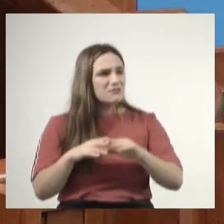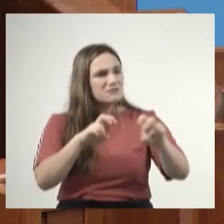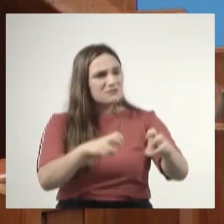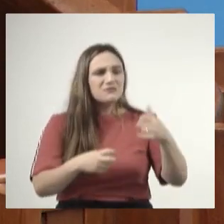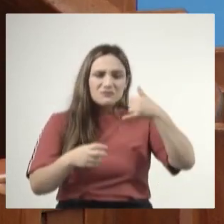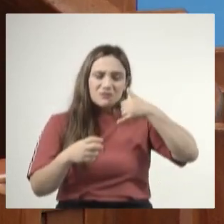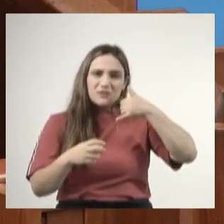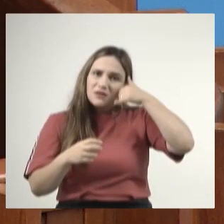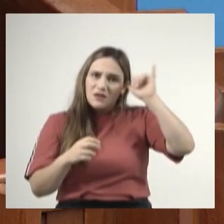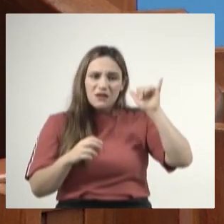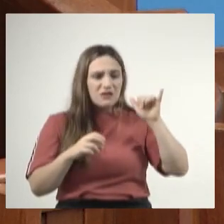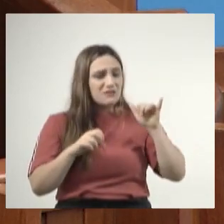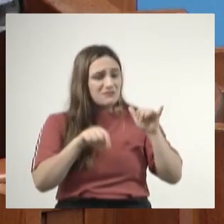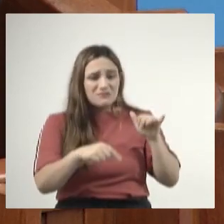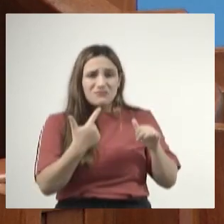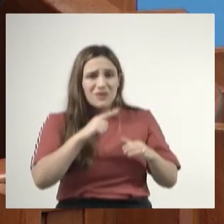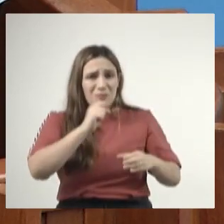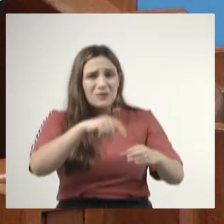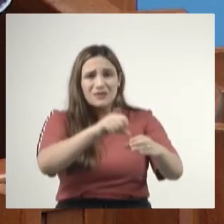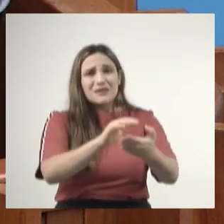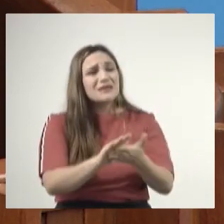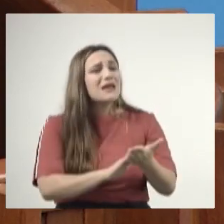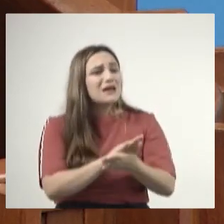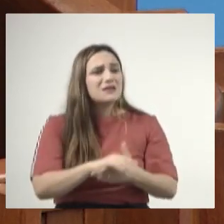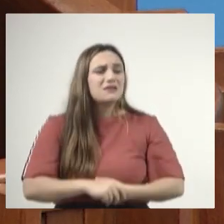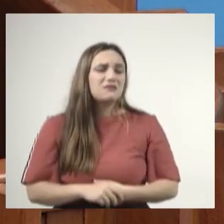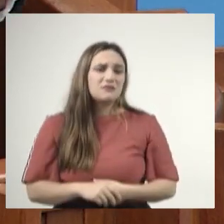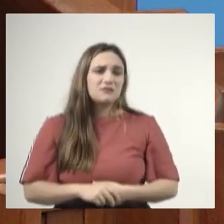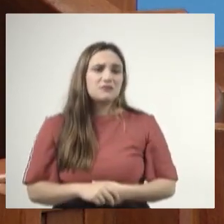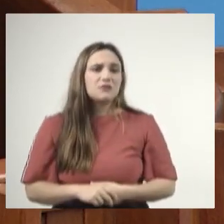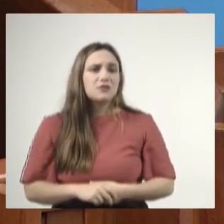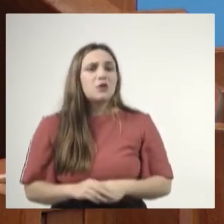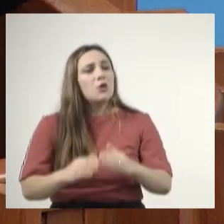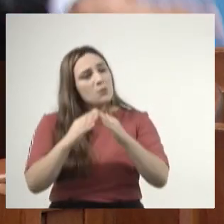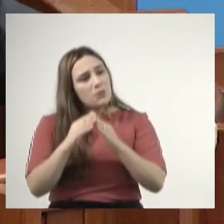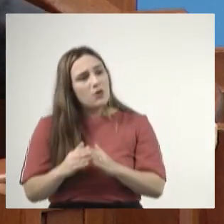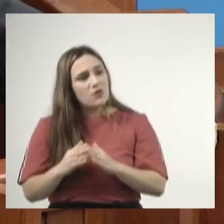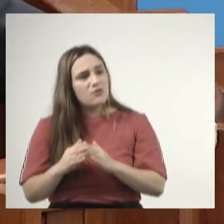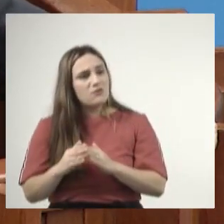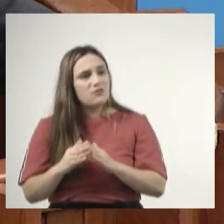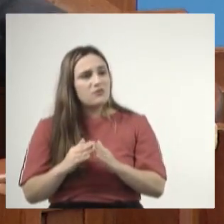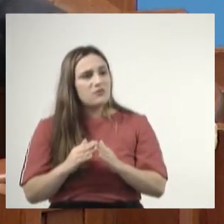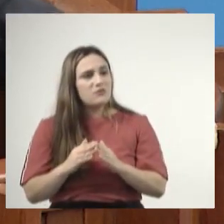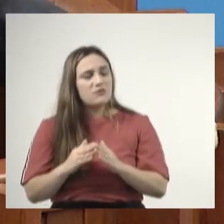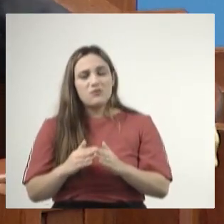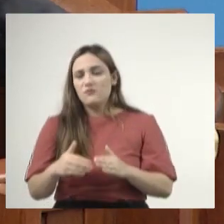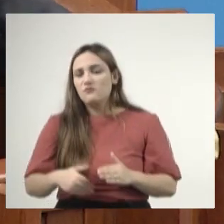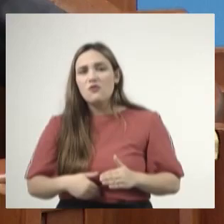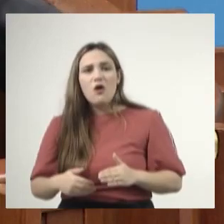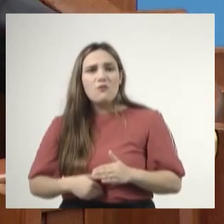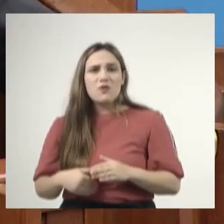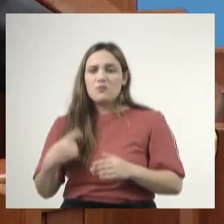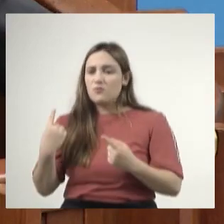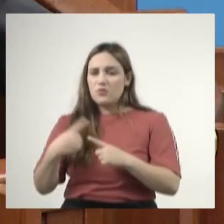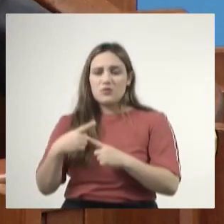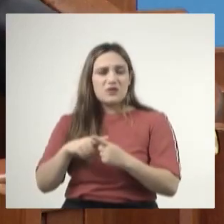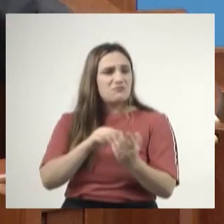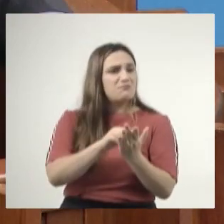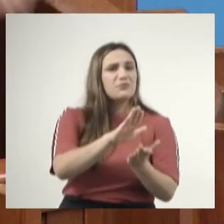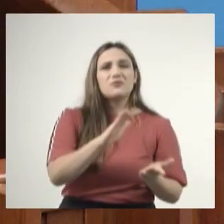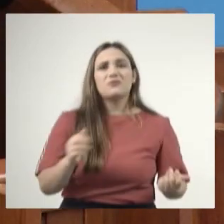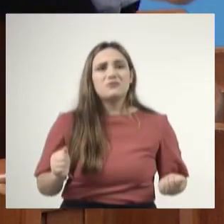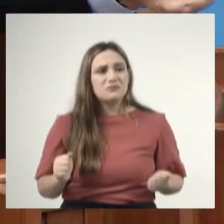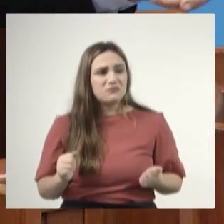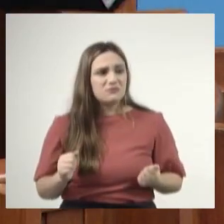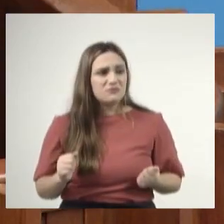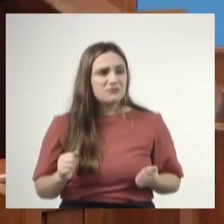lá improdutiva. E o povo que lá morava há mais de 50 anos está passando fome na cidade, porque deram a terra lá na Terra do